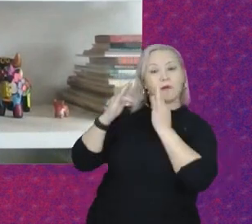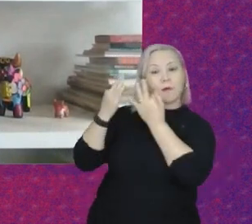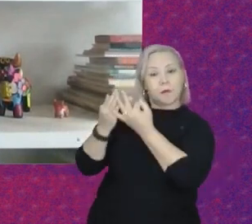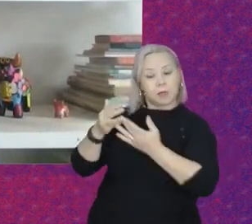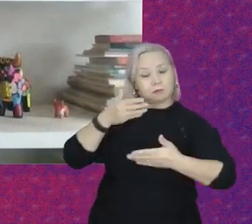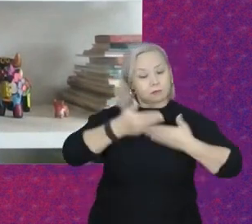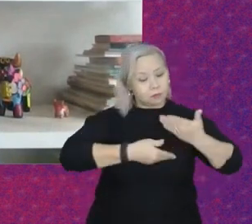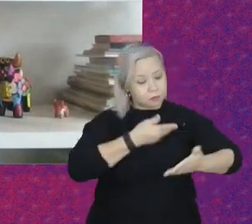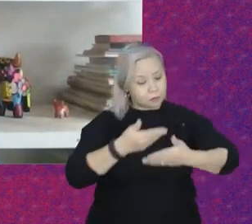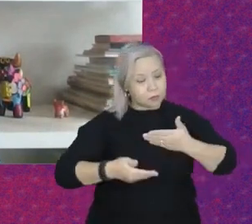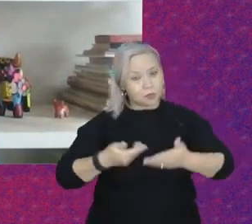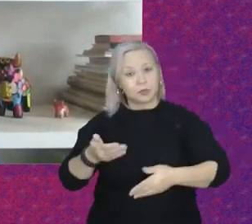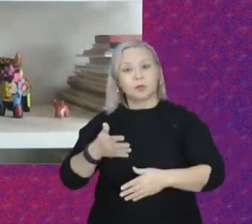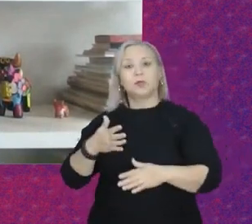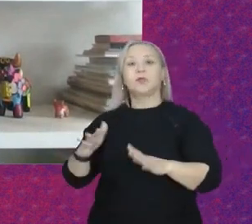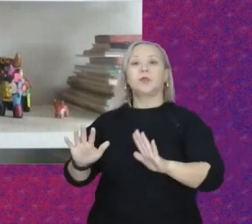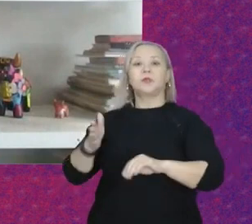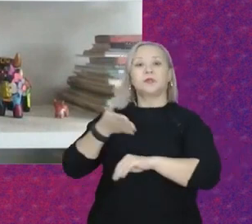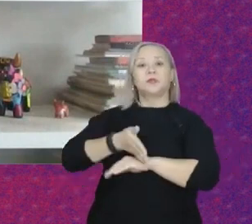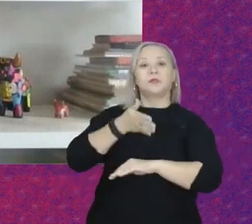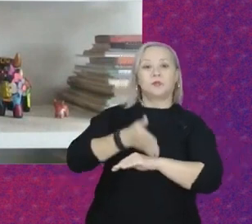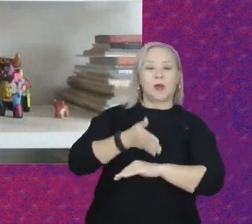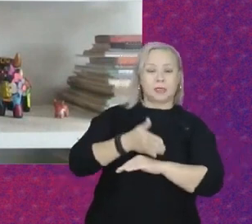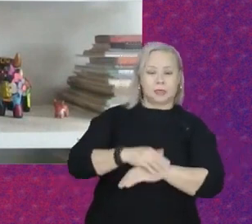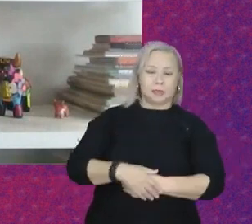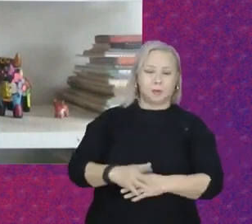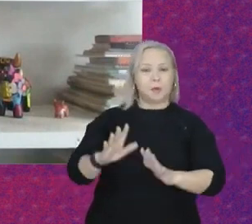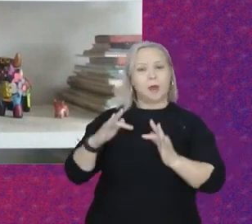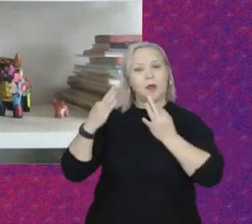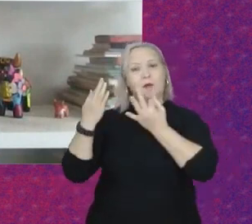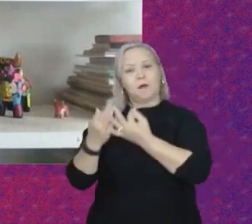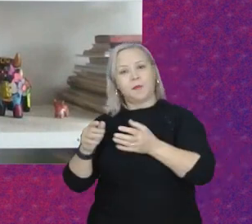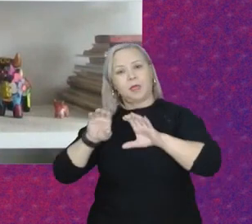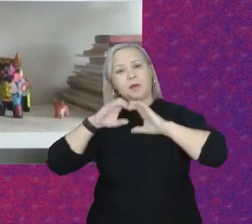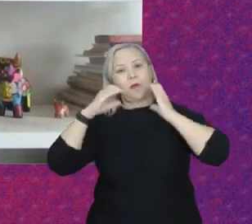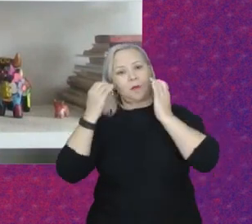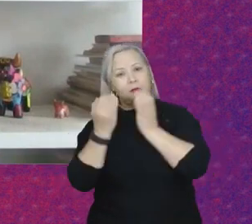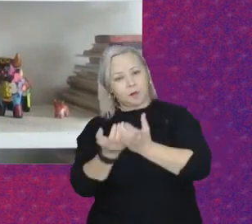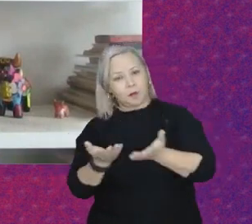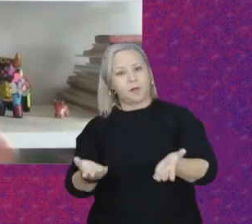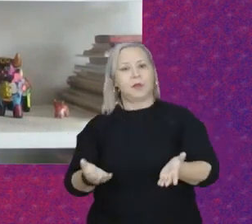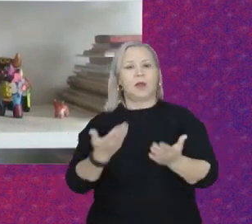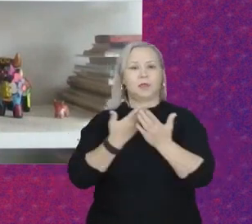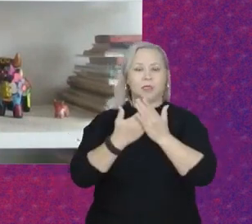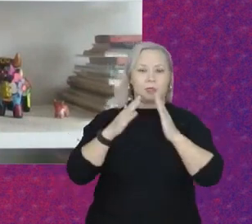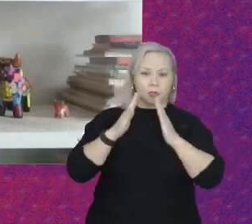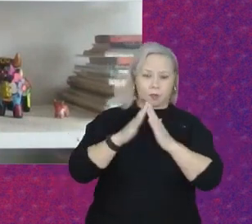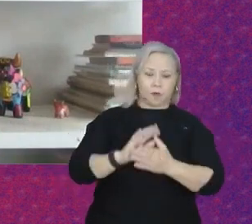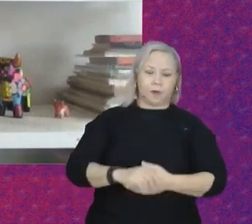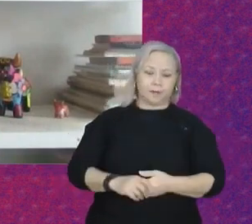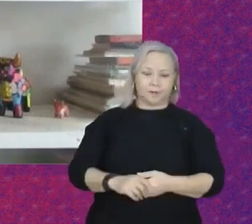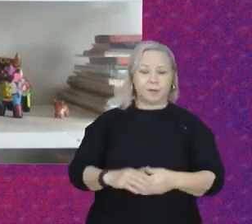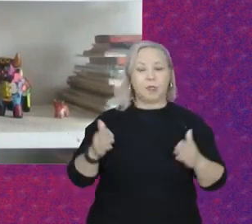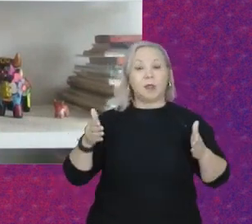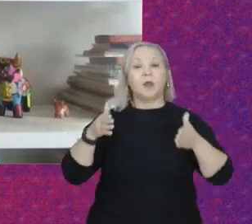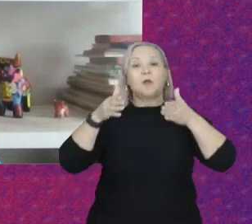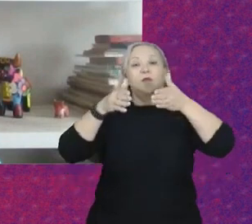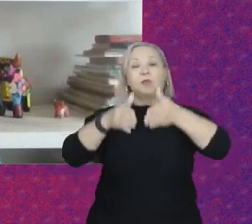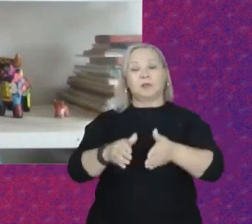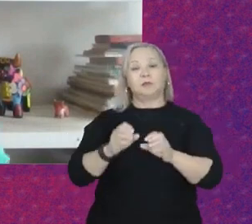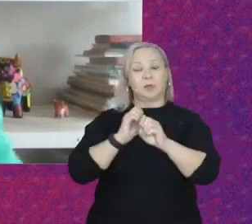uma participação, na medida do possível, das famílias nos rumos da educação dessa primeira